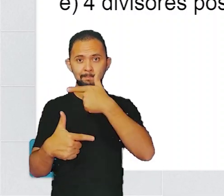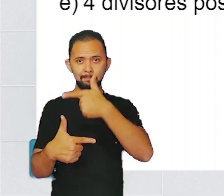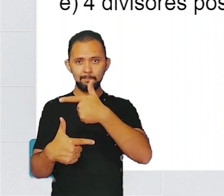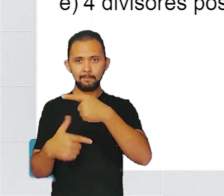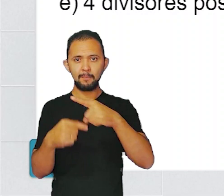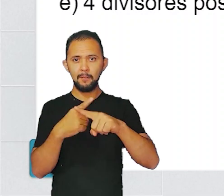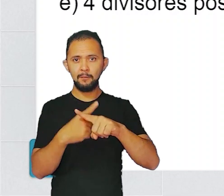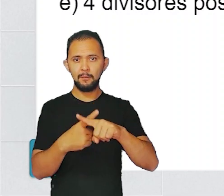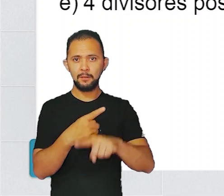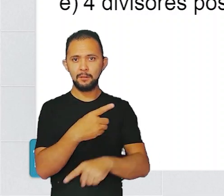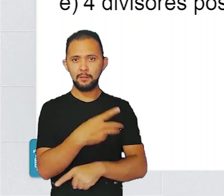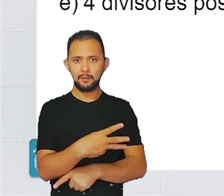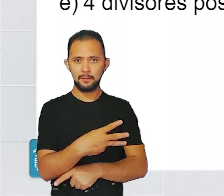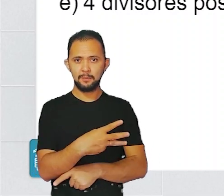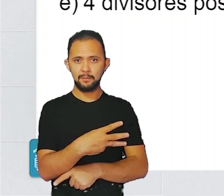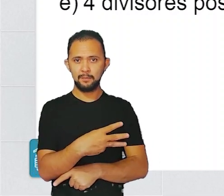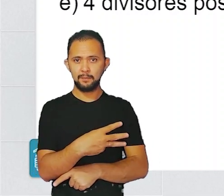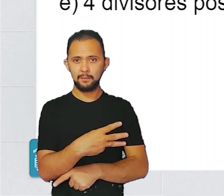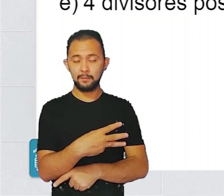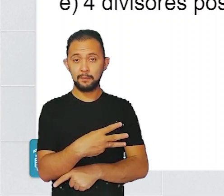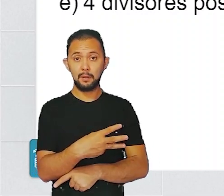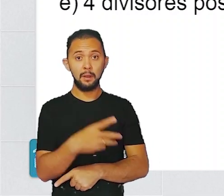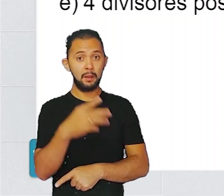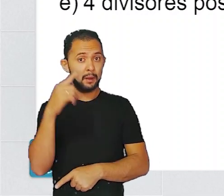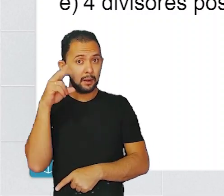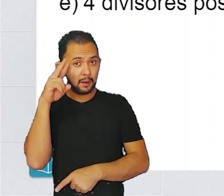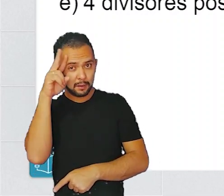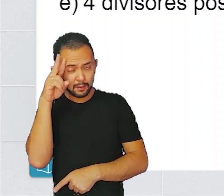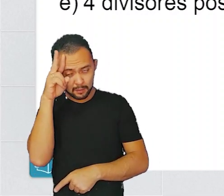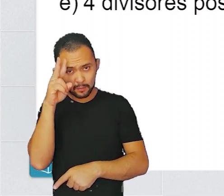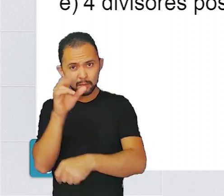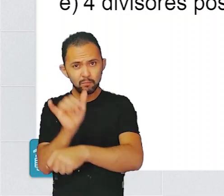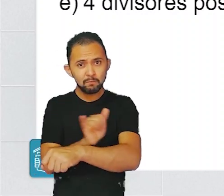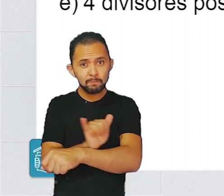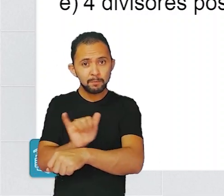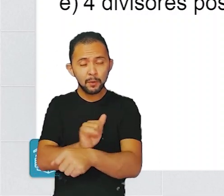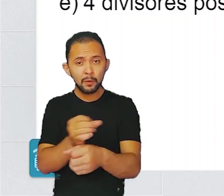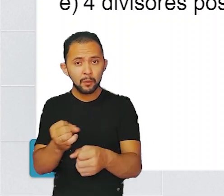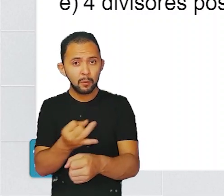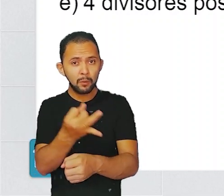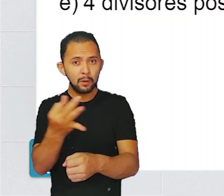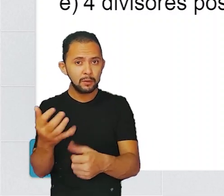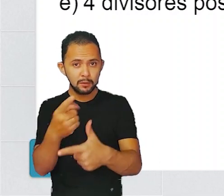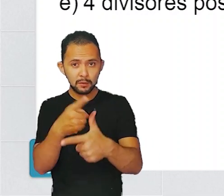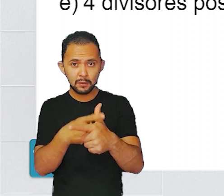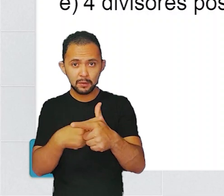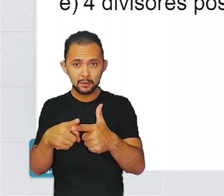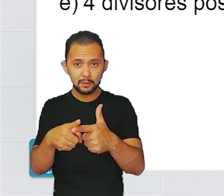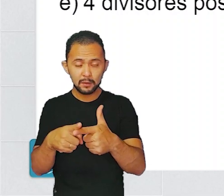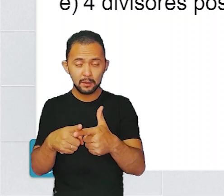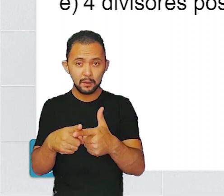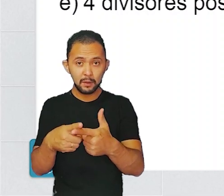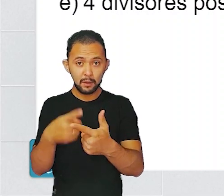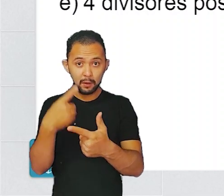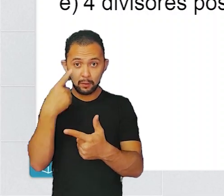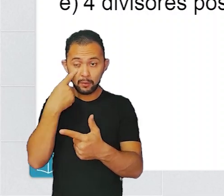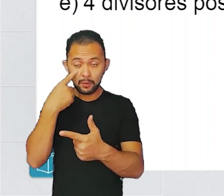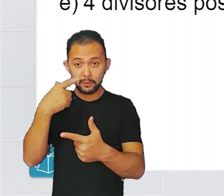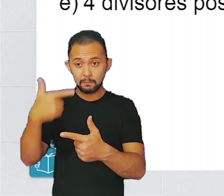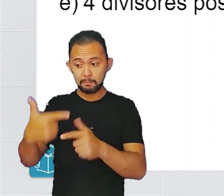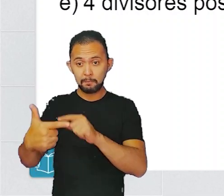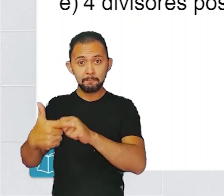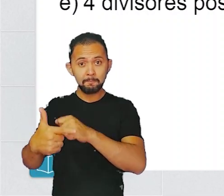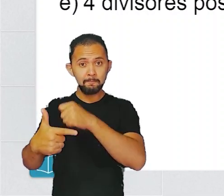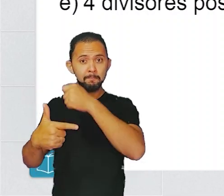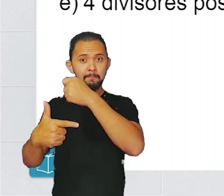vezes 3. Lembra da técnica? Para saber os números de divisores, olhamos para o expoente de